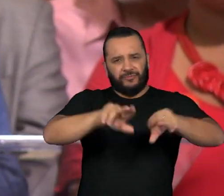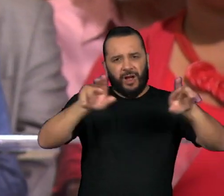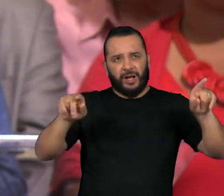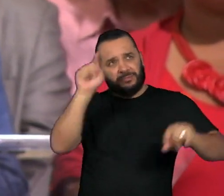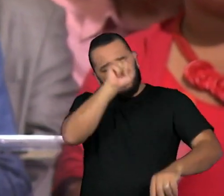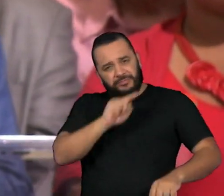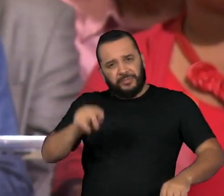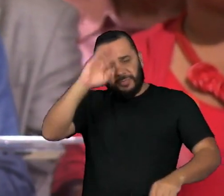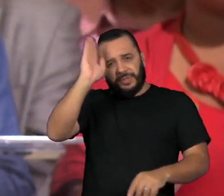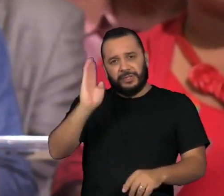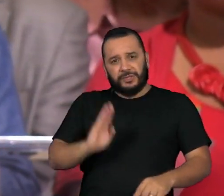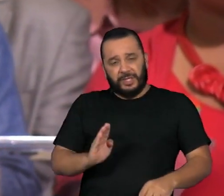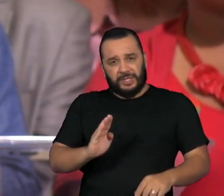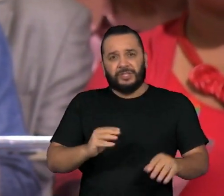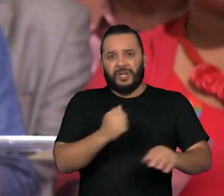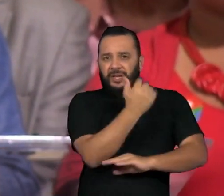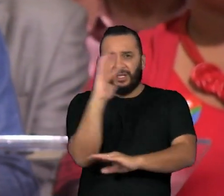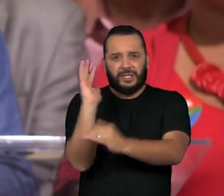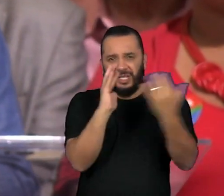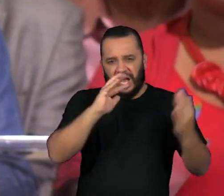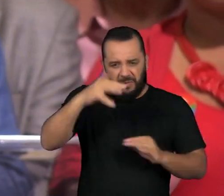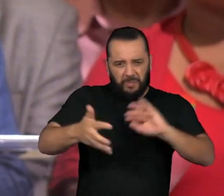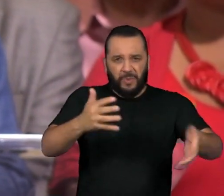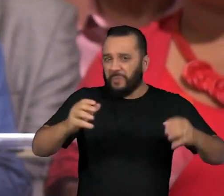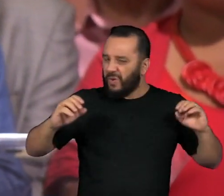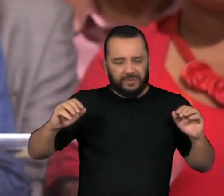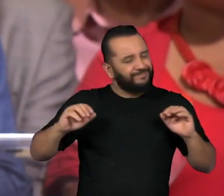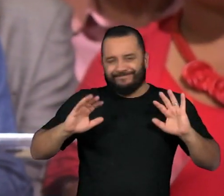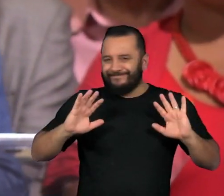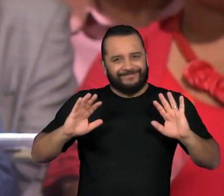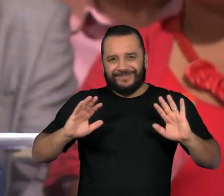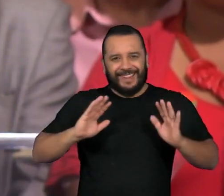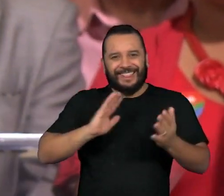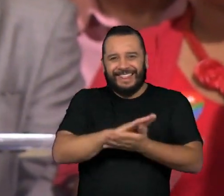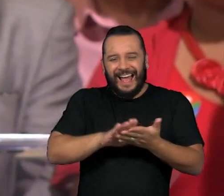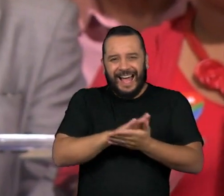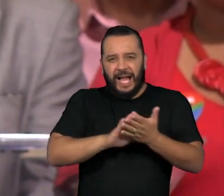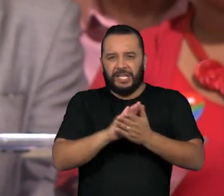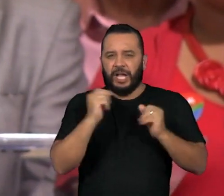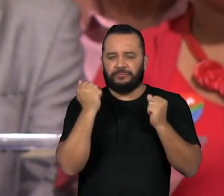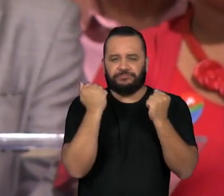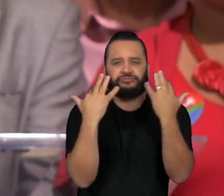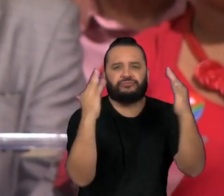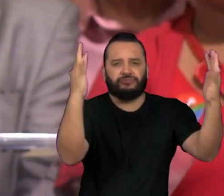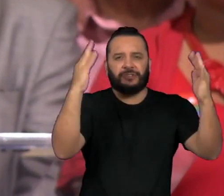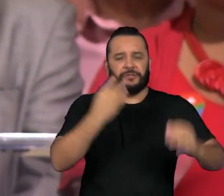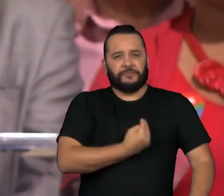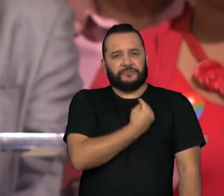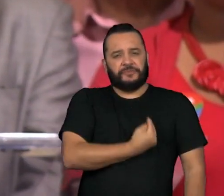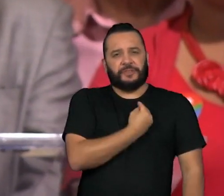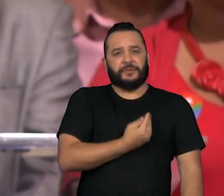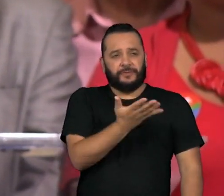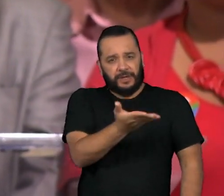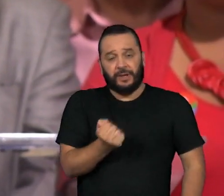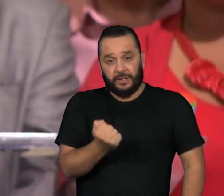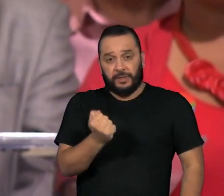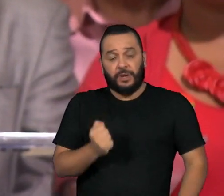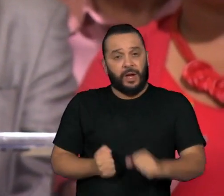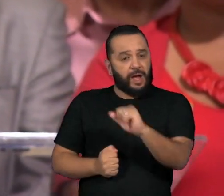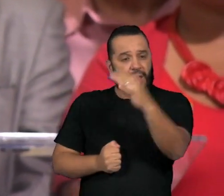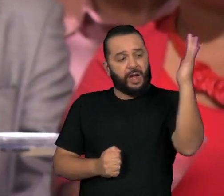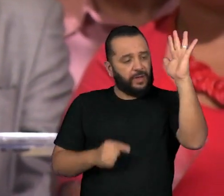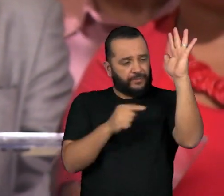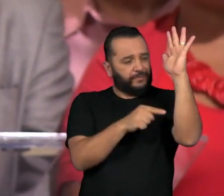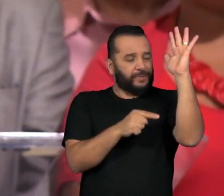planeta precisam de uma Amazônia viva. Uma árvore em pé vale mais do